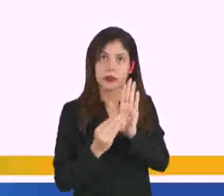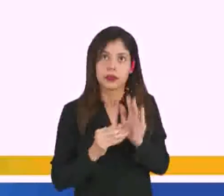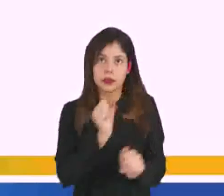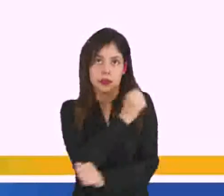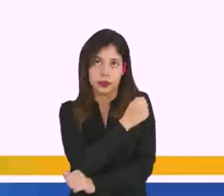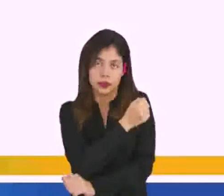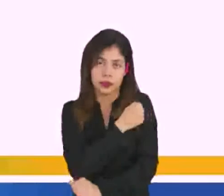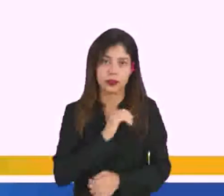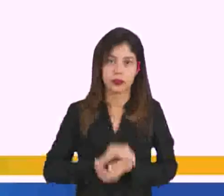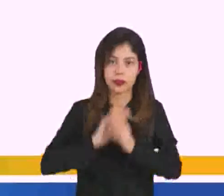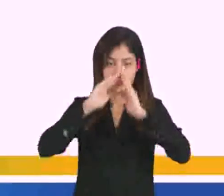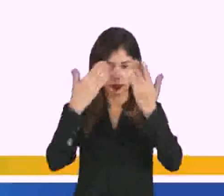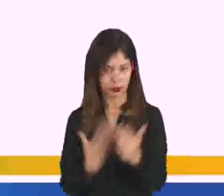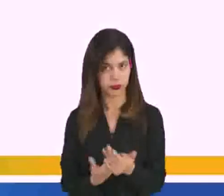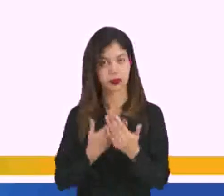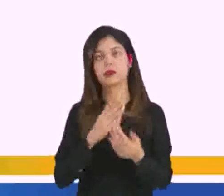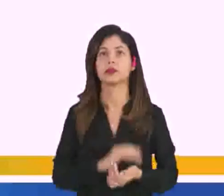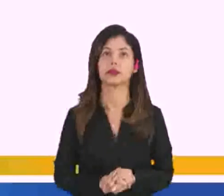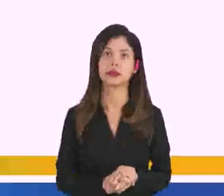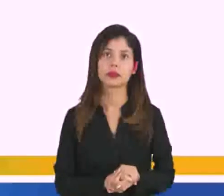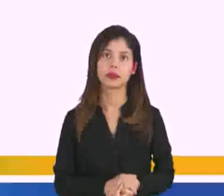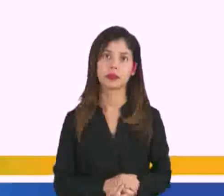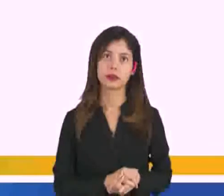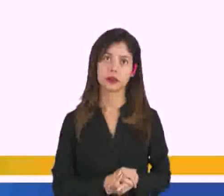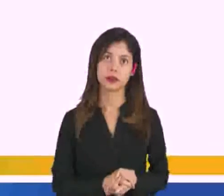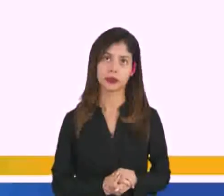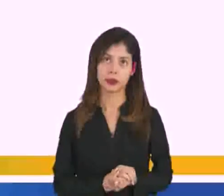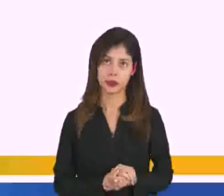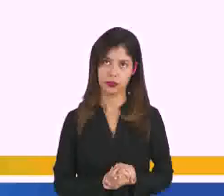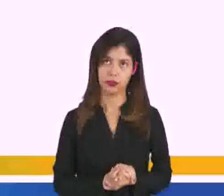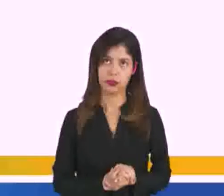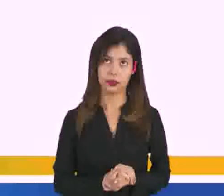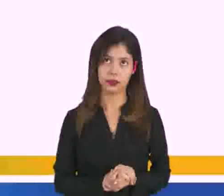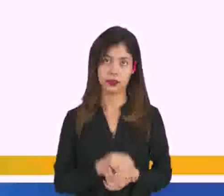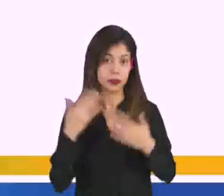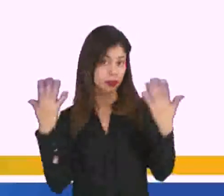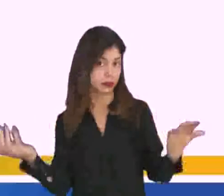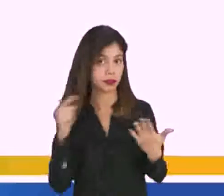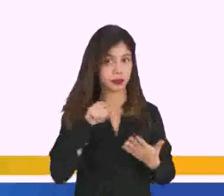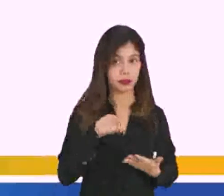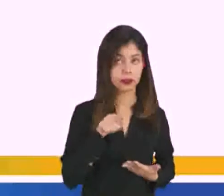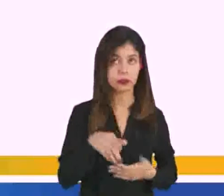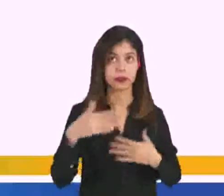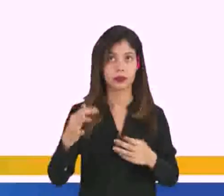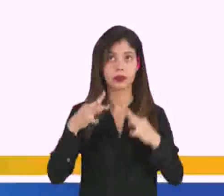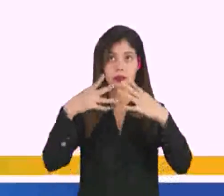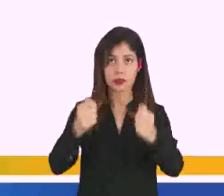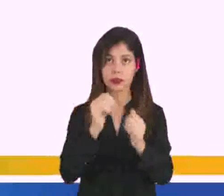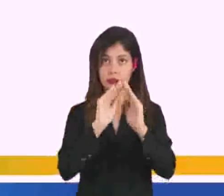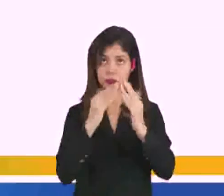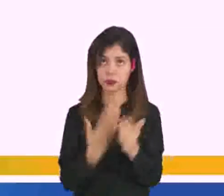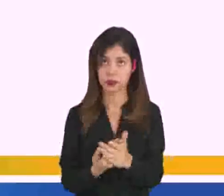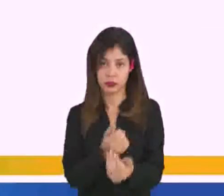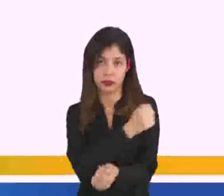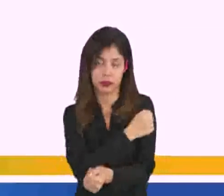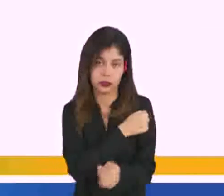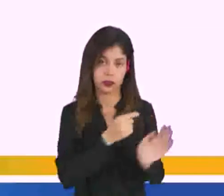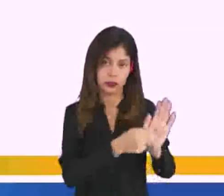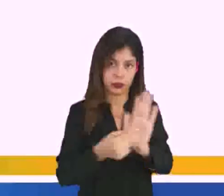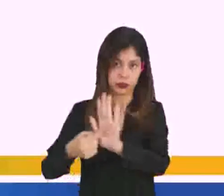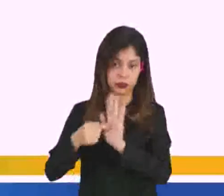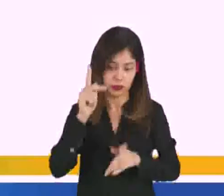de todos os alunos da escola, certo? A coleta de dados de todos eles. Então, nesse caso, todos os alunos dessa escola representam